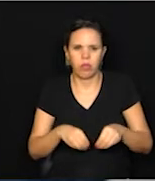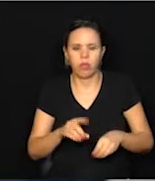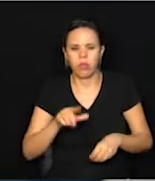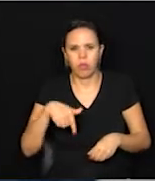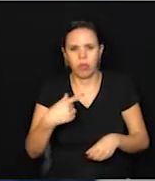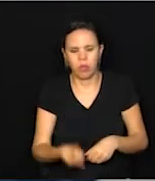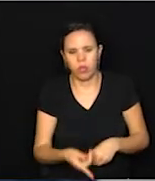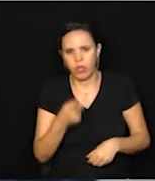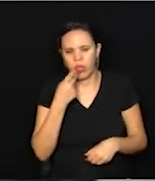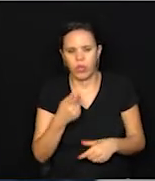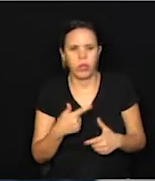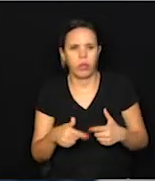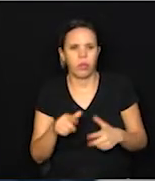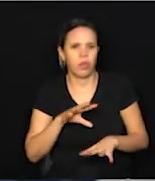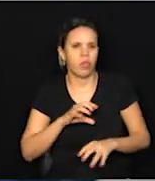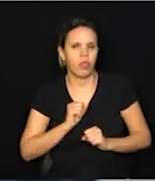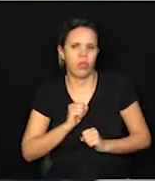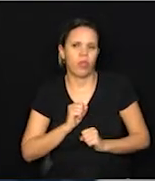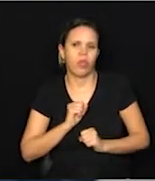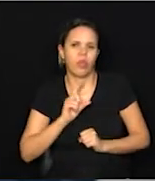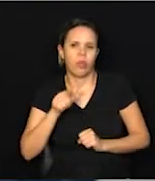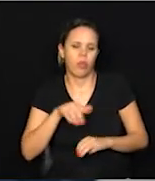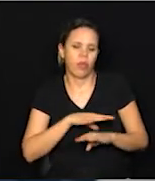Cíntia já comentou, são sequelas graves,